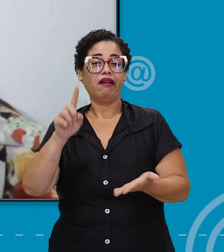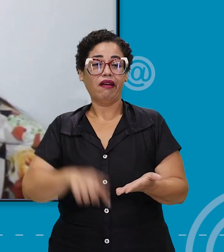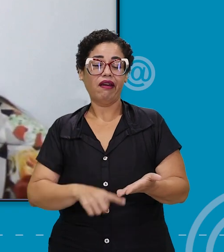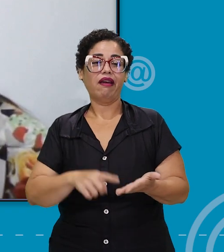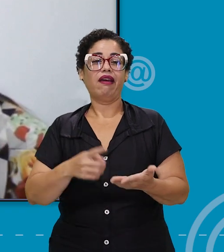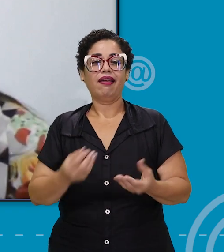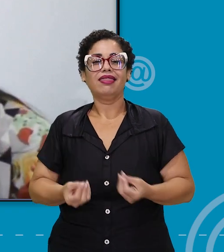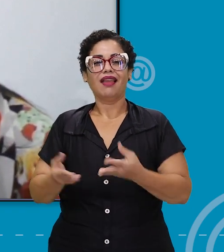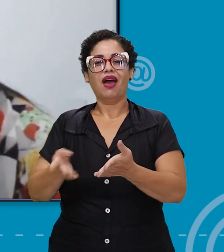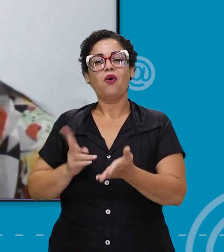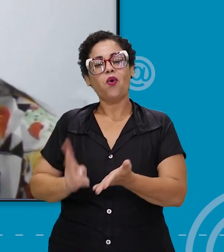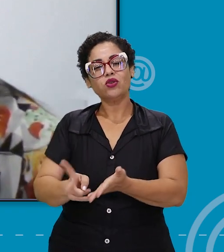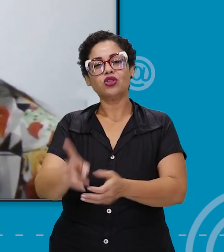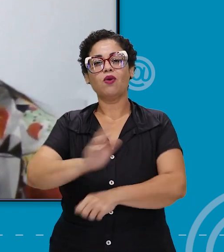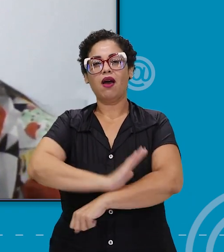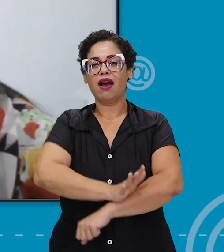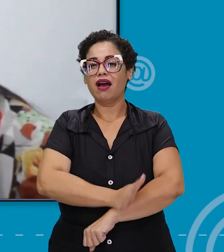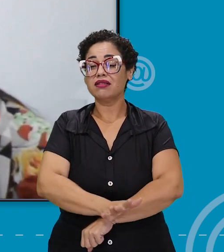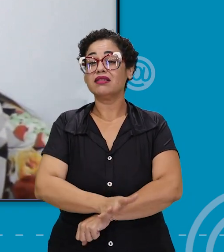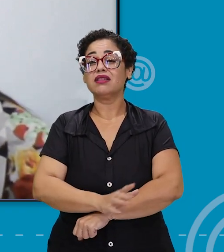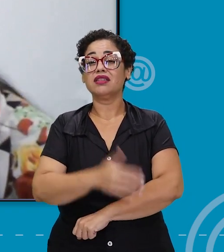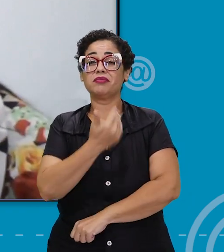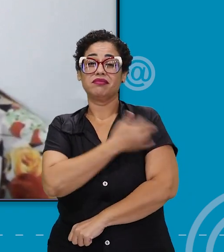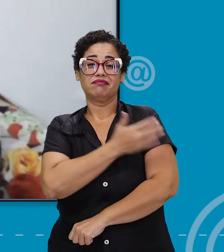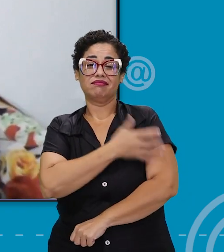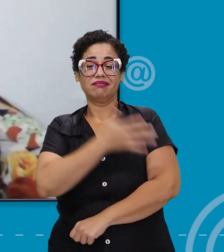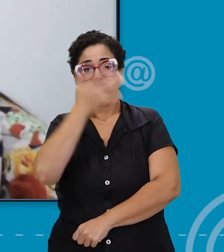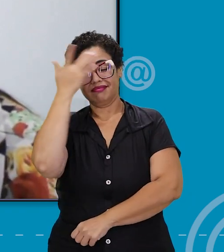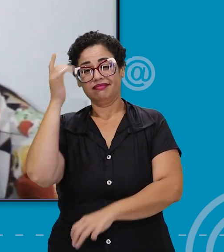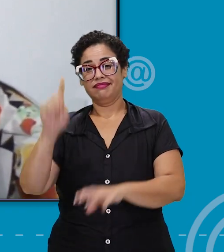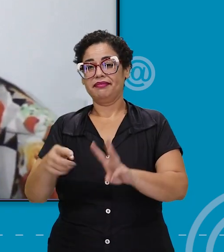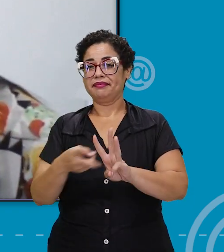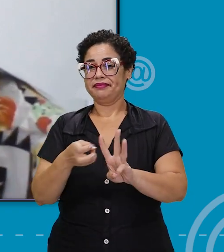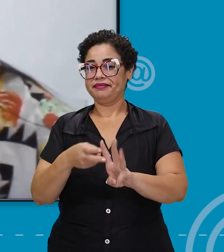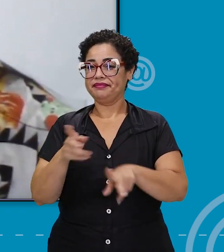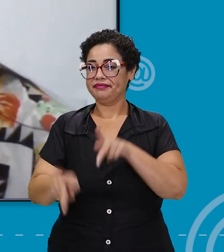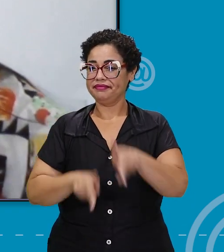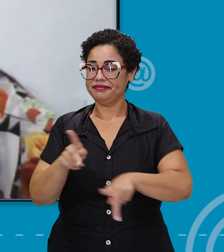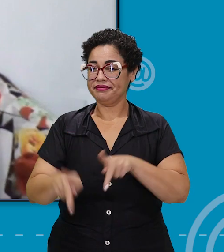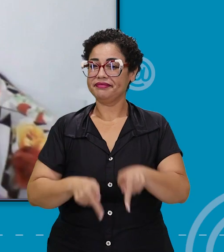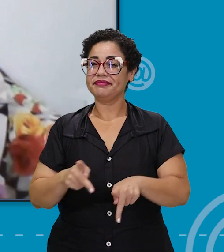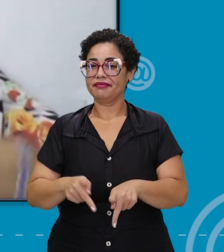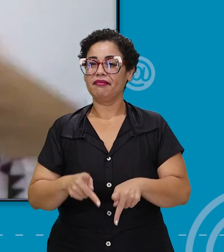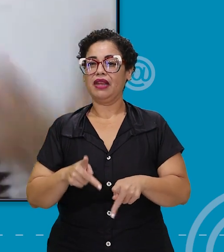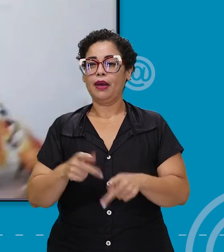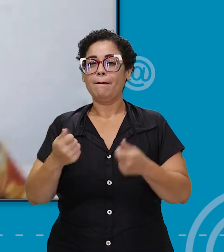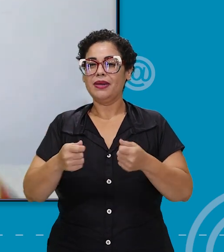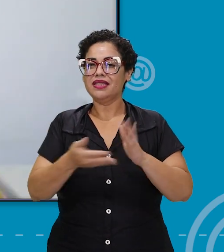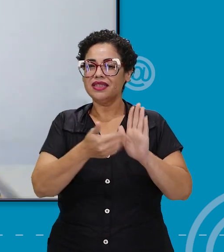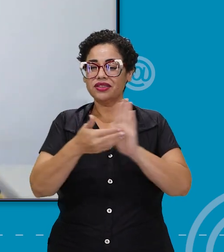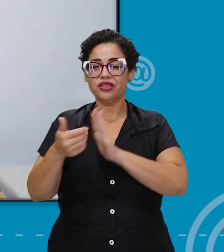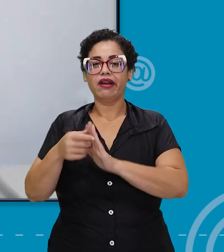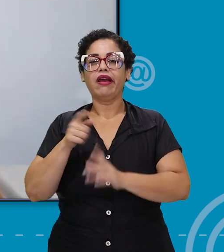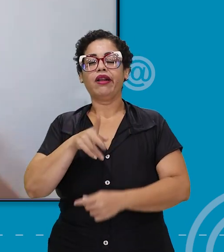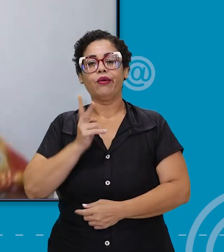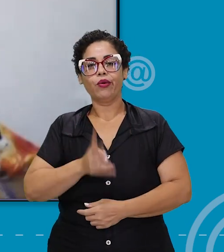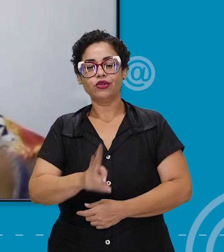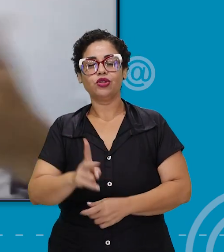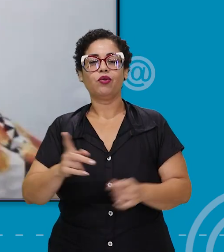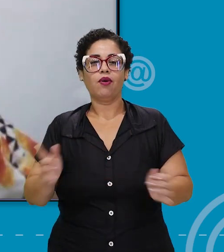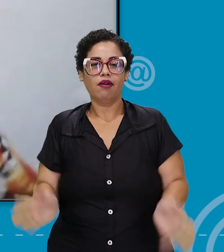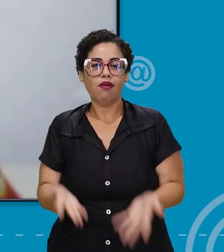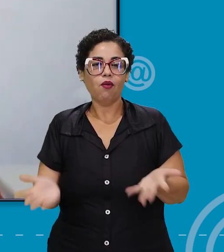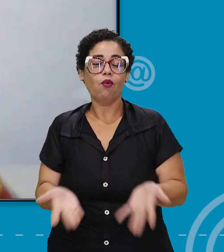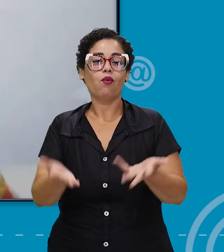ferramenta que faz a manutenção do racismo em relação aos povos indígenas, né? Então, ao invés de estar desconstruindo, ele está mais uma